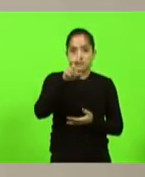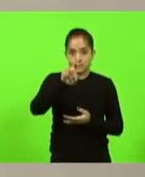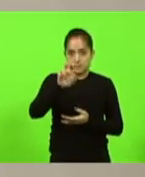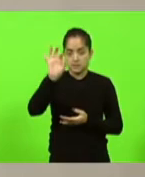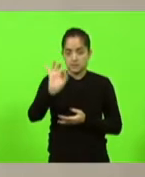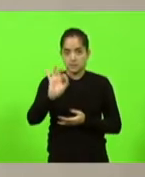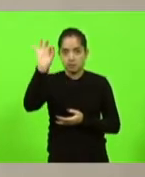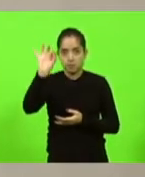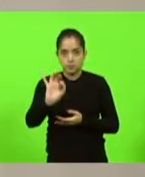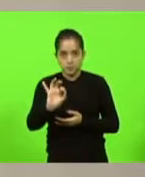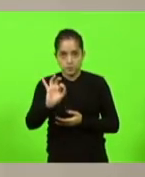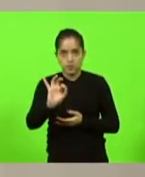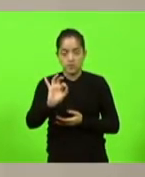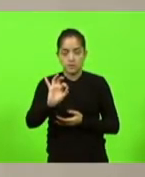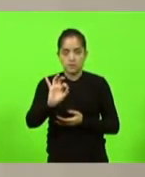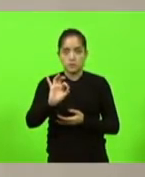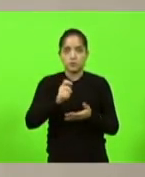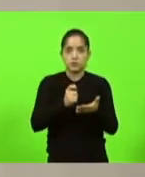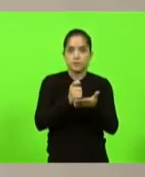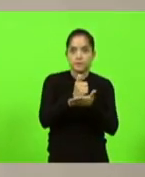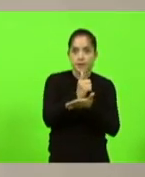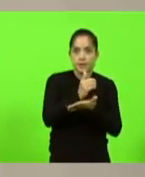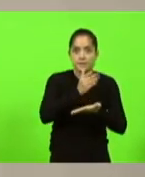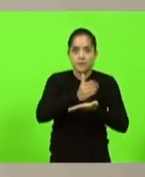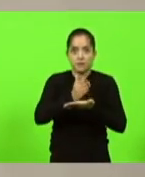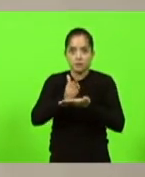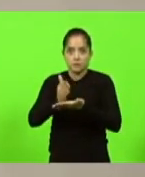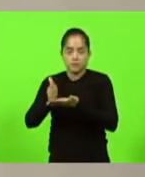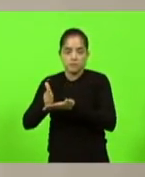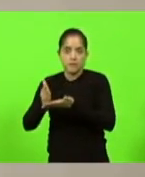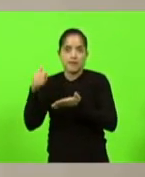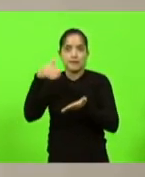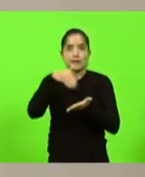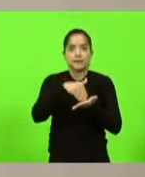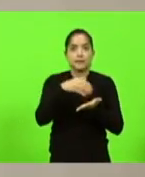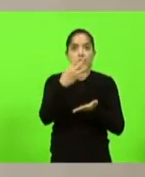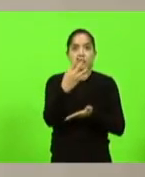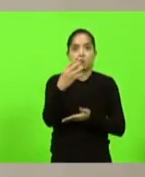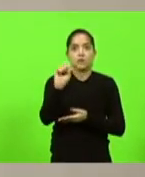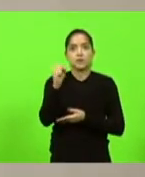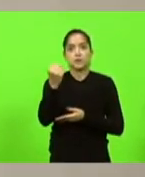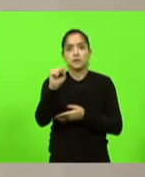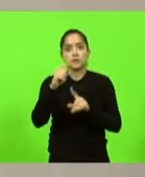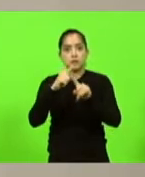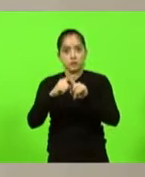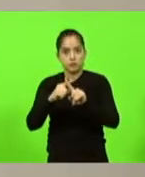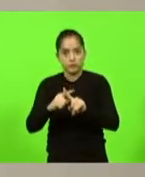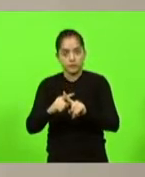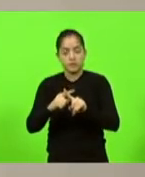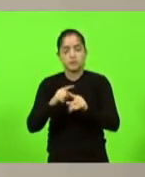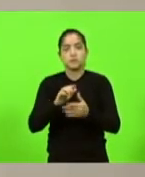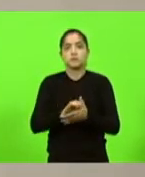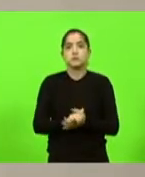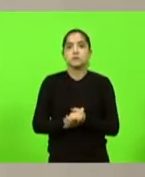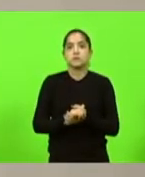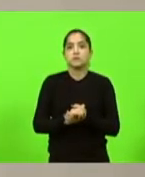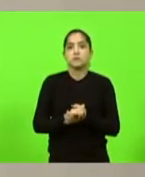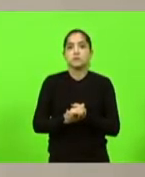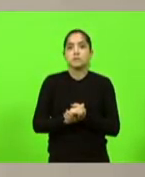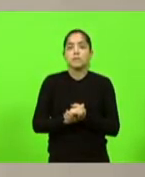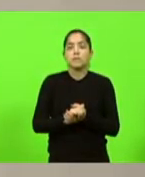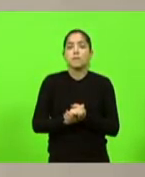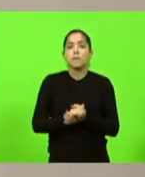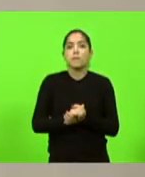65%, na hipótese de pagamento parcelado em até 48 prestações mensais iguais e